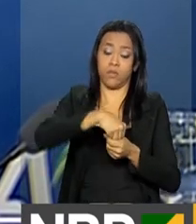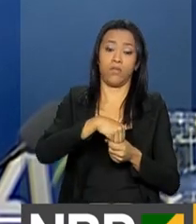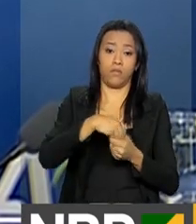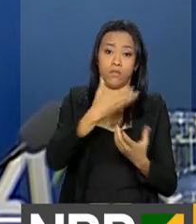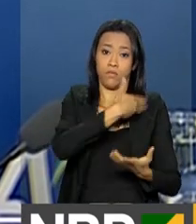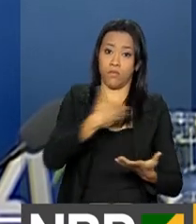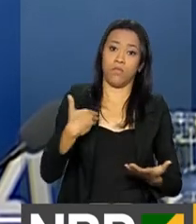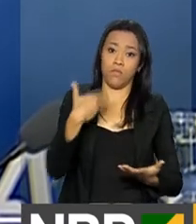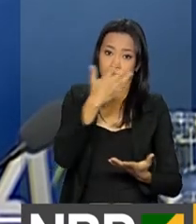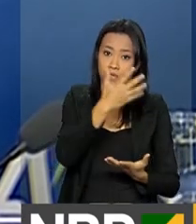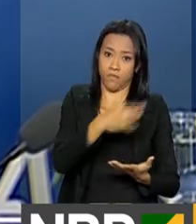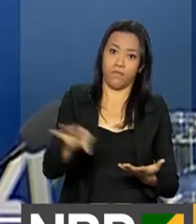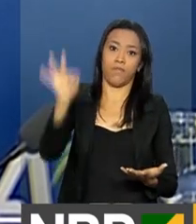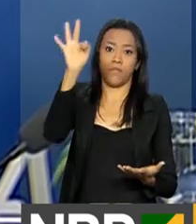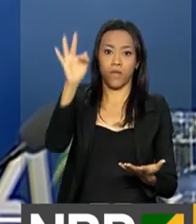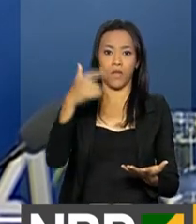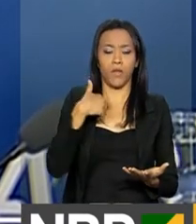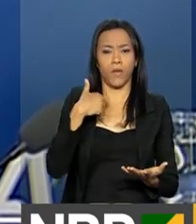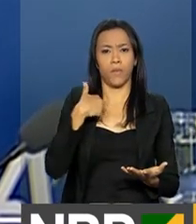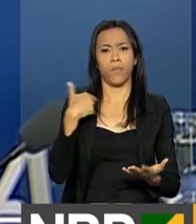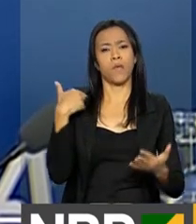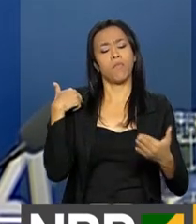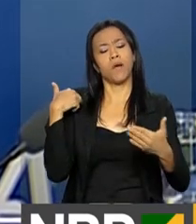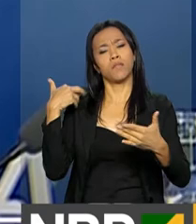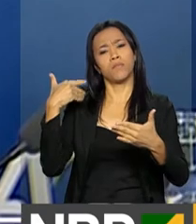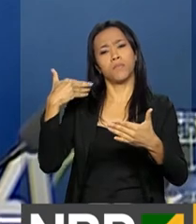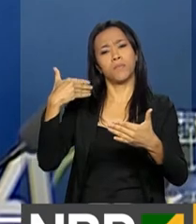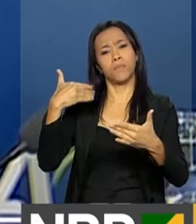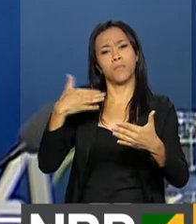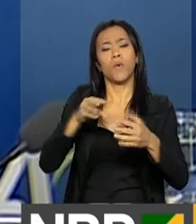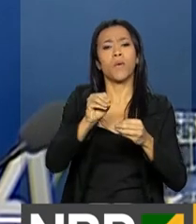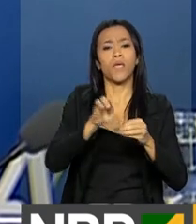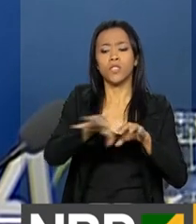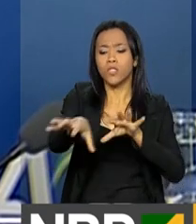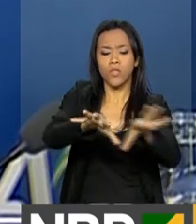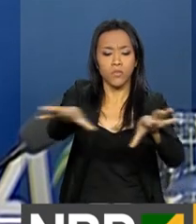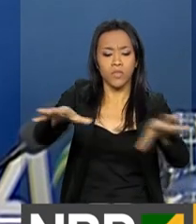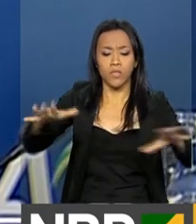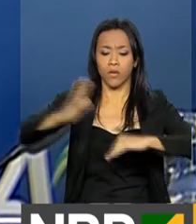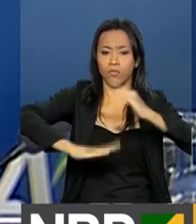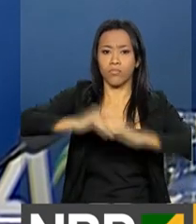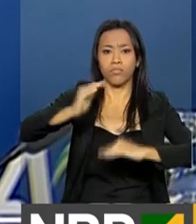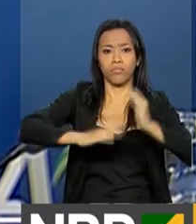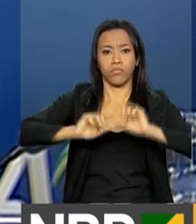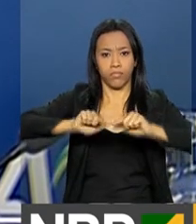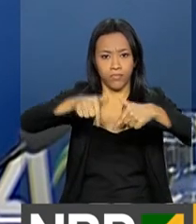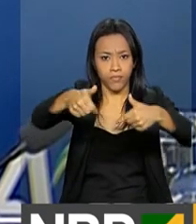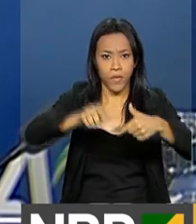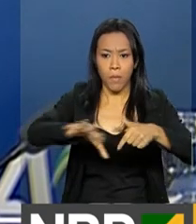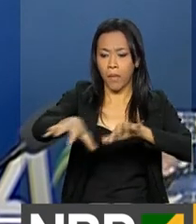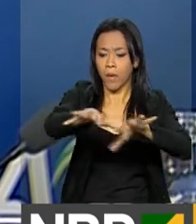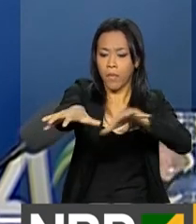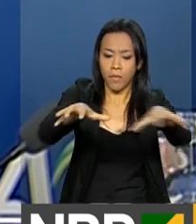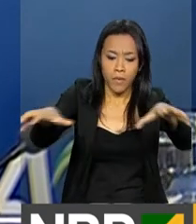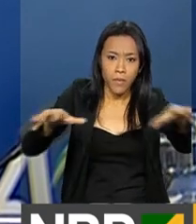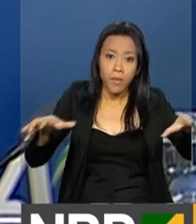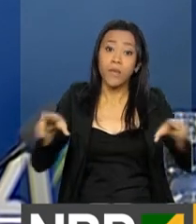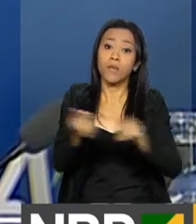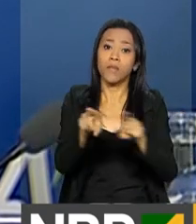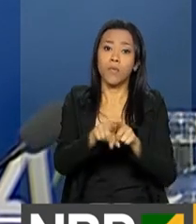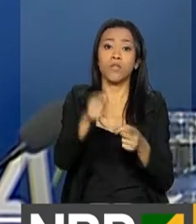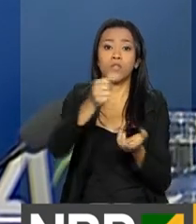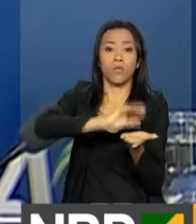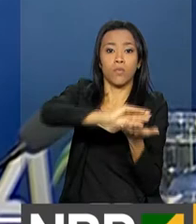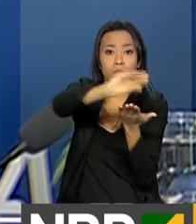longo do tempo, especialmente no tópico da distribuição de competências e, particularmente, no tópico dos recursos próprios dos